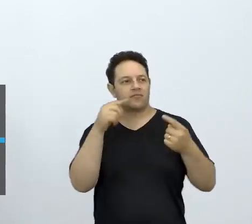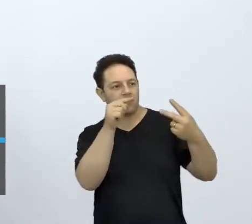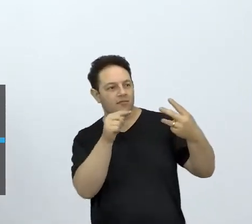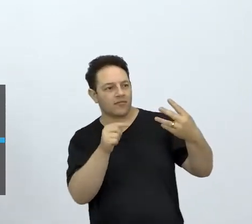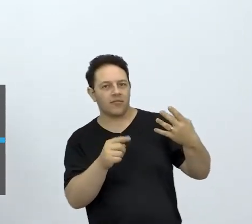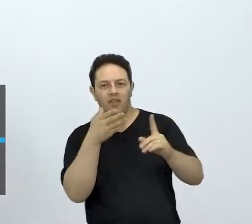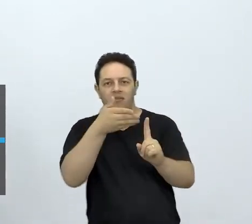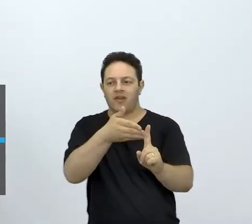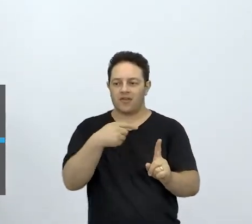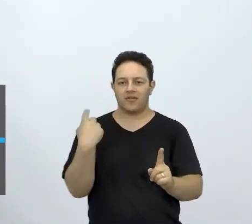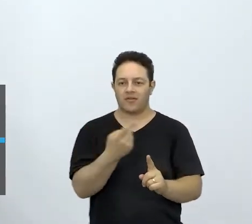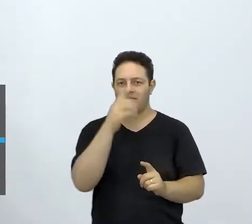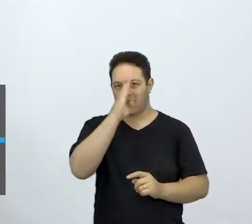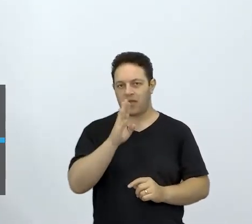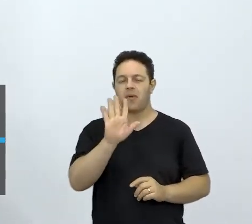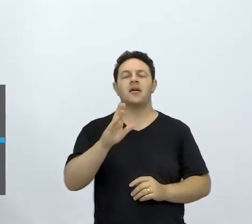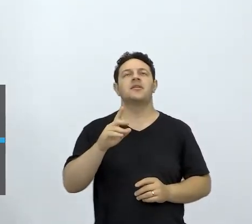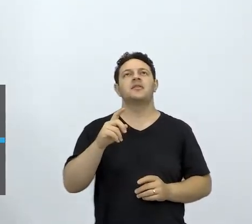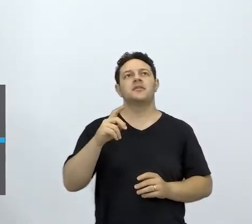é tão